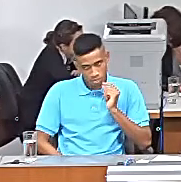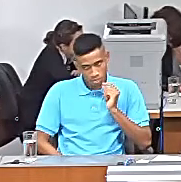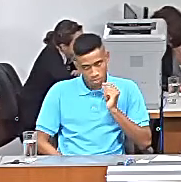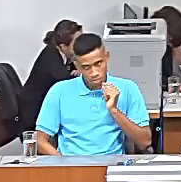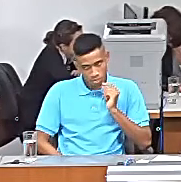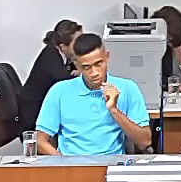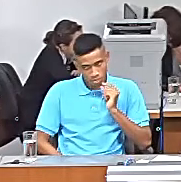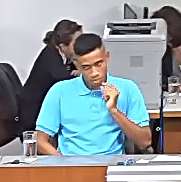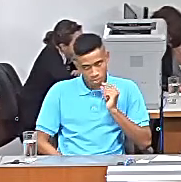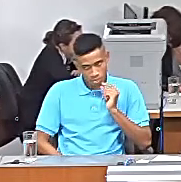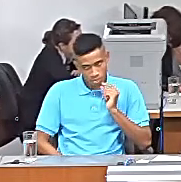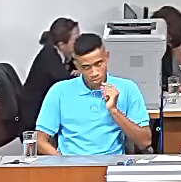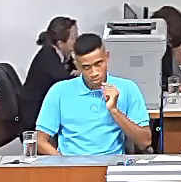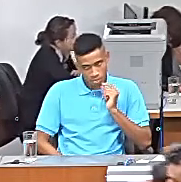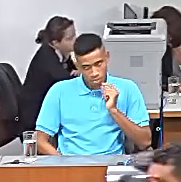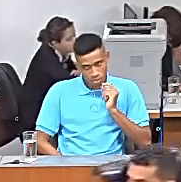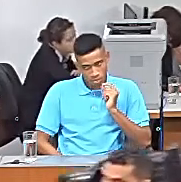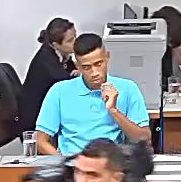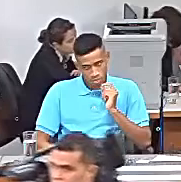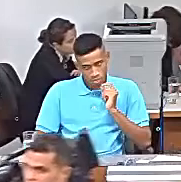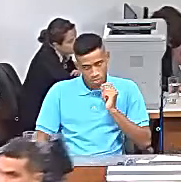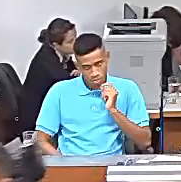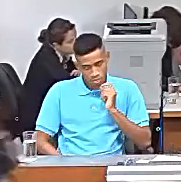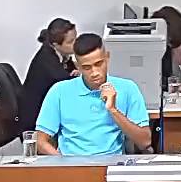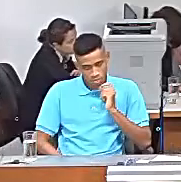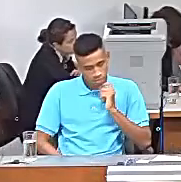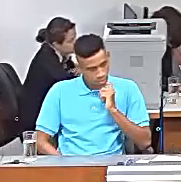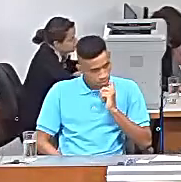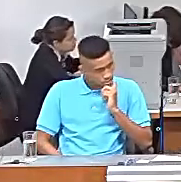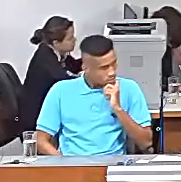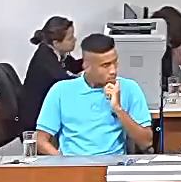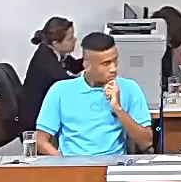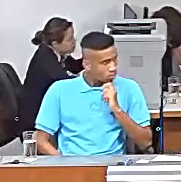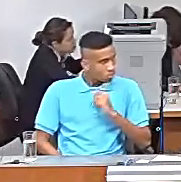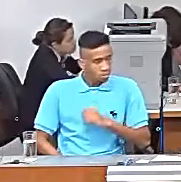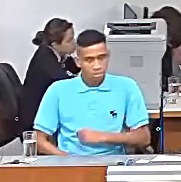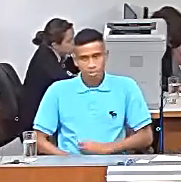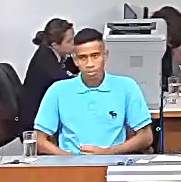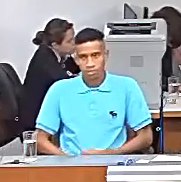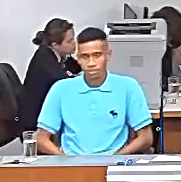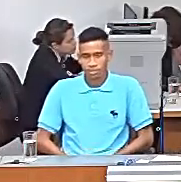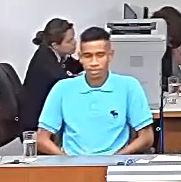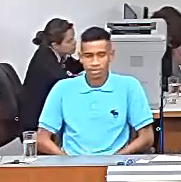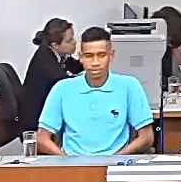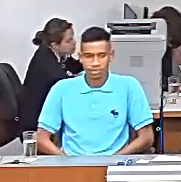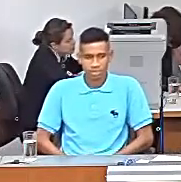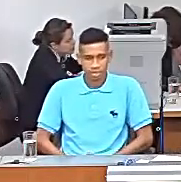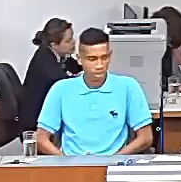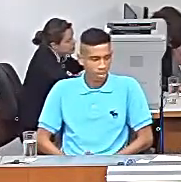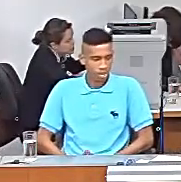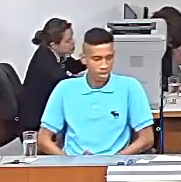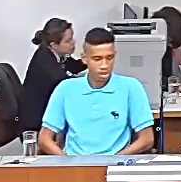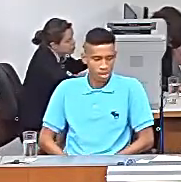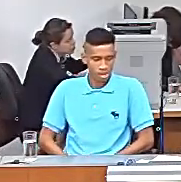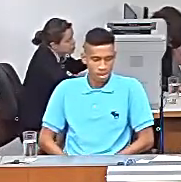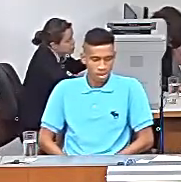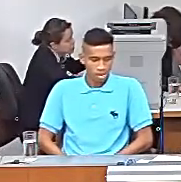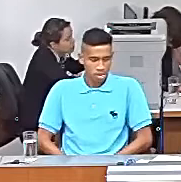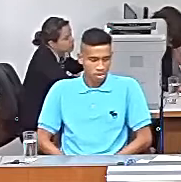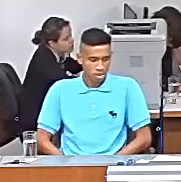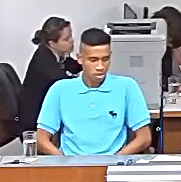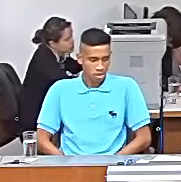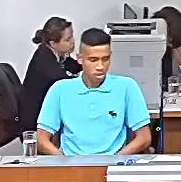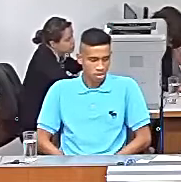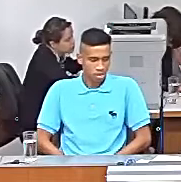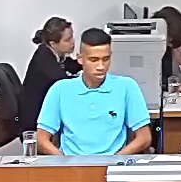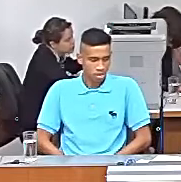conhece? E ele é analfabeto, que complicou um pouquinho mais, né? Que, além dele né, de não ter intérprete com ele, ele não ia conseguir ler